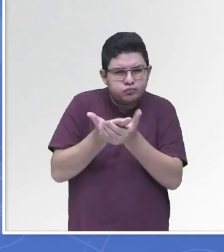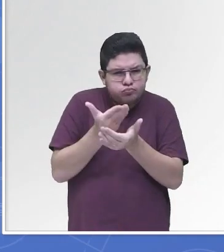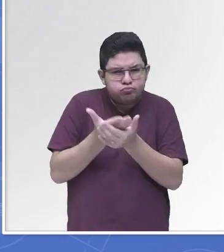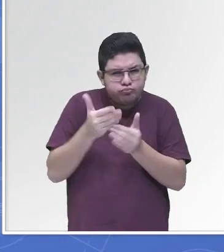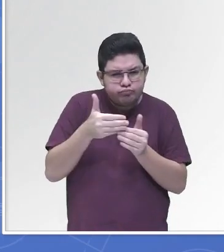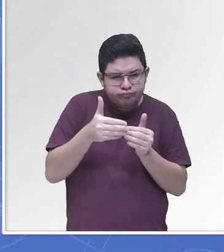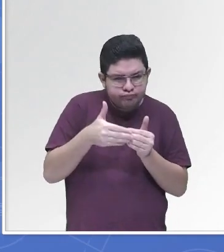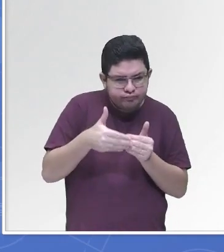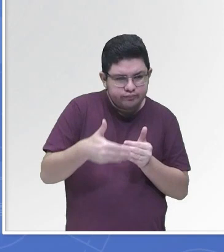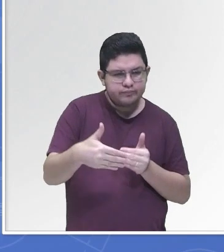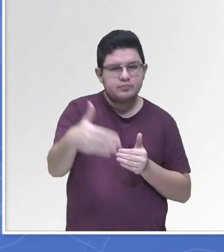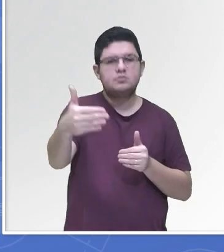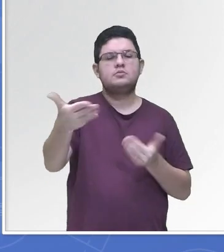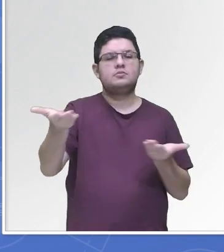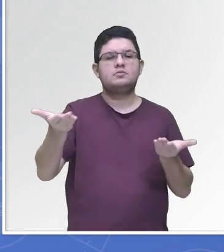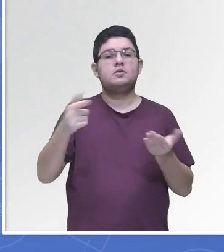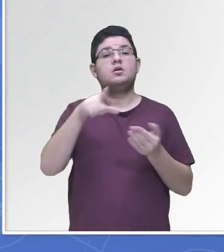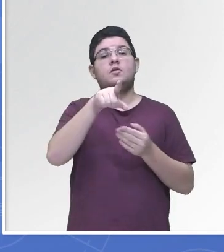vocês vão,